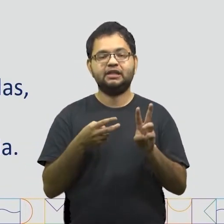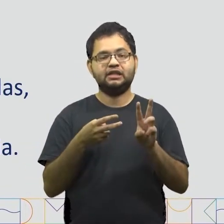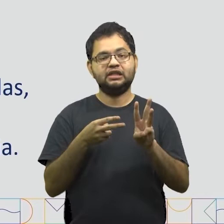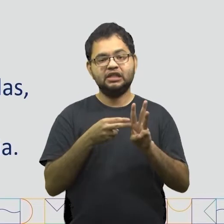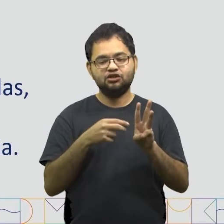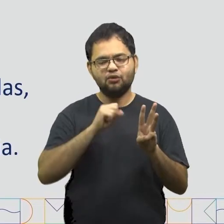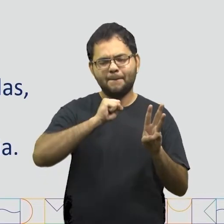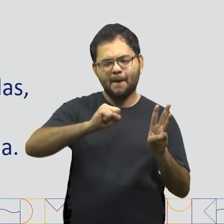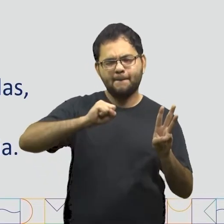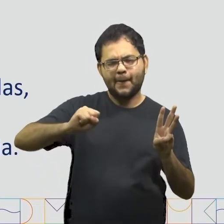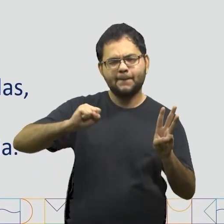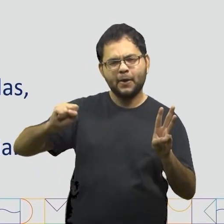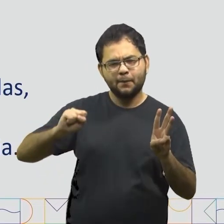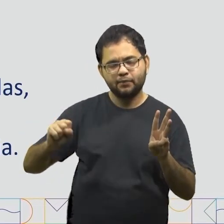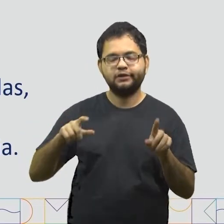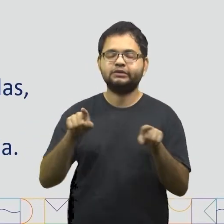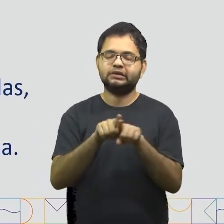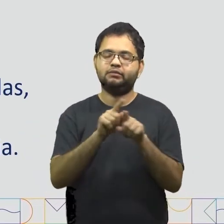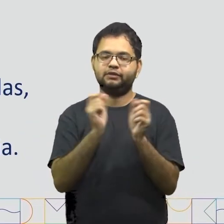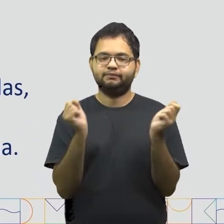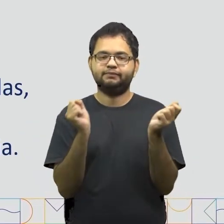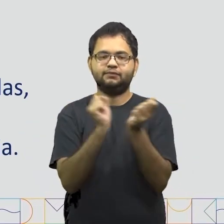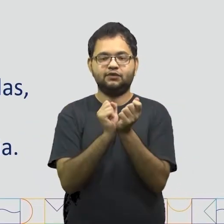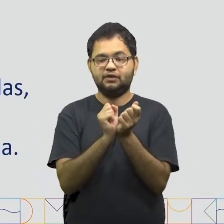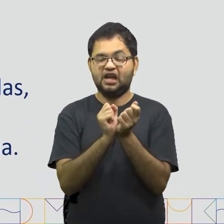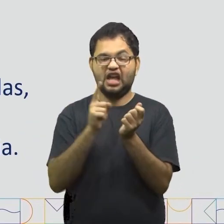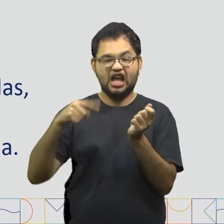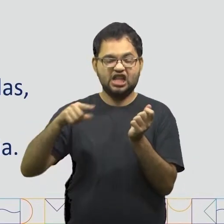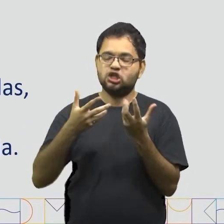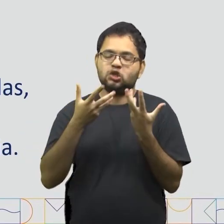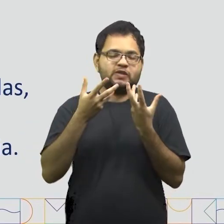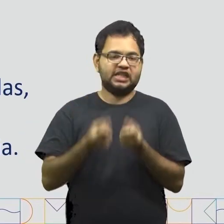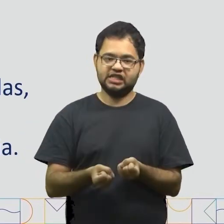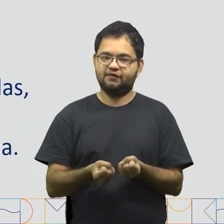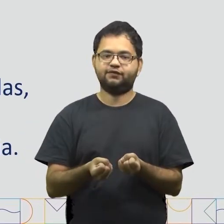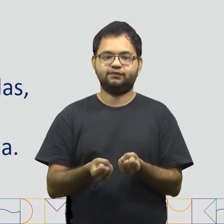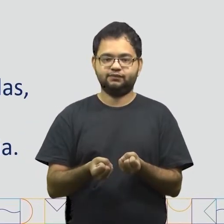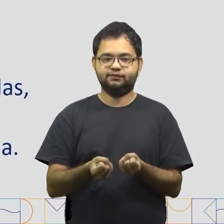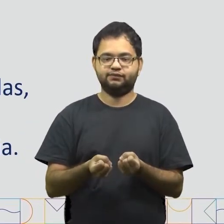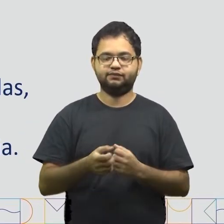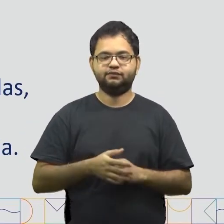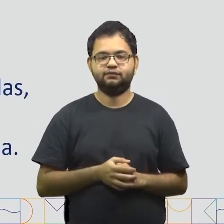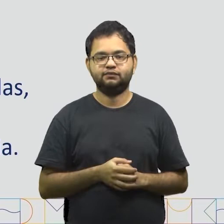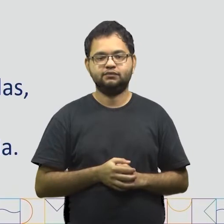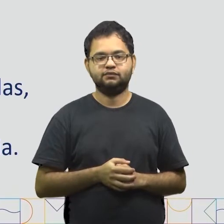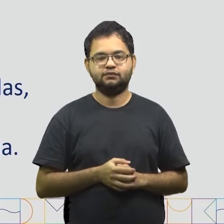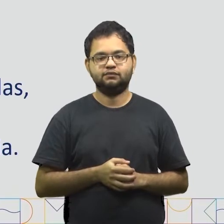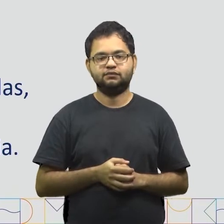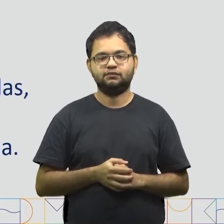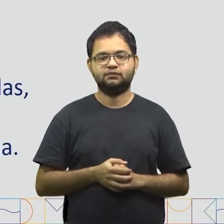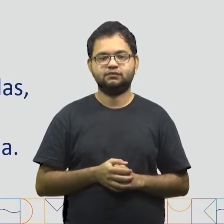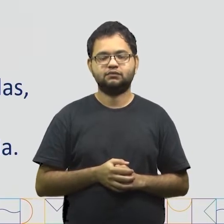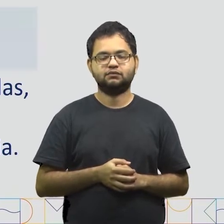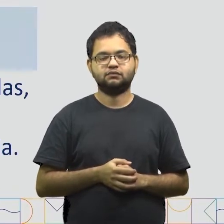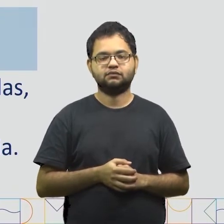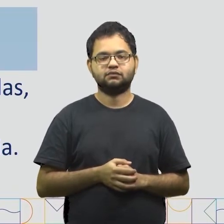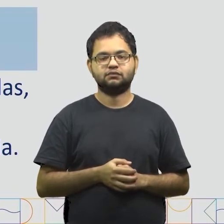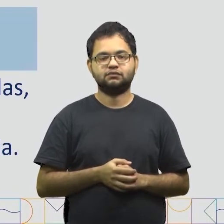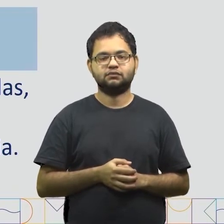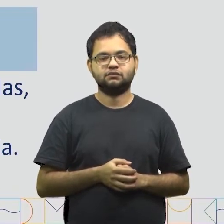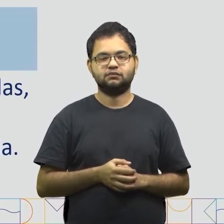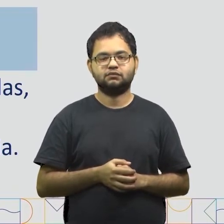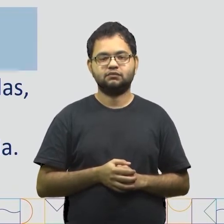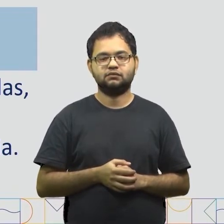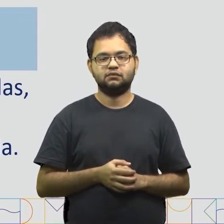escravizaram e mataram muitos indígenas que não aceitava as ordens dos colonizadores europeus vamos a